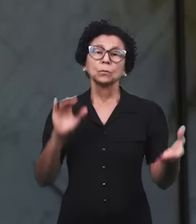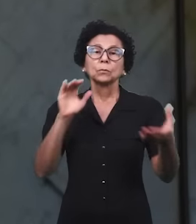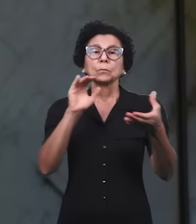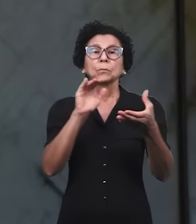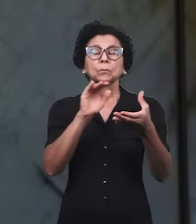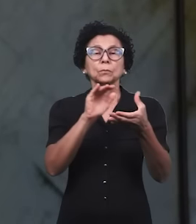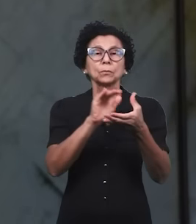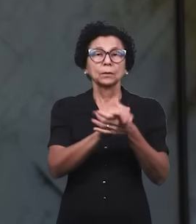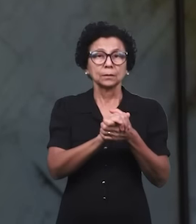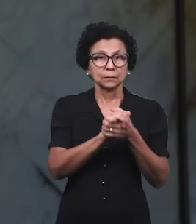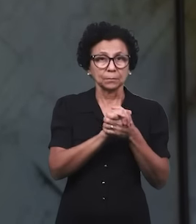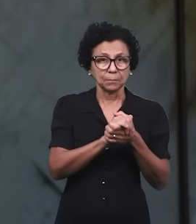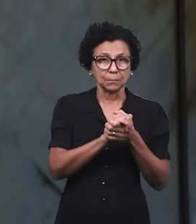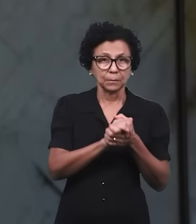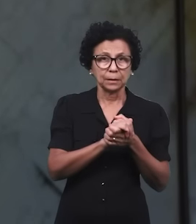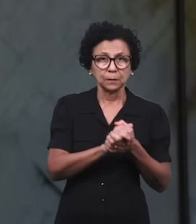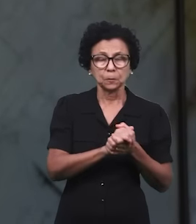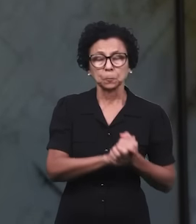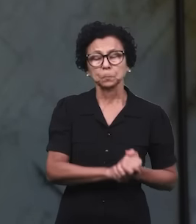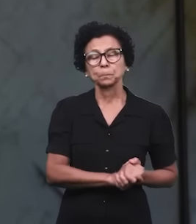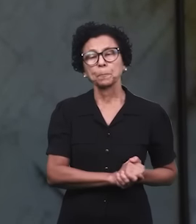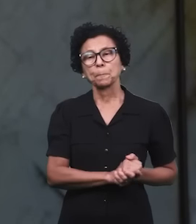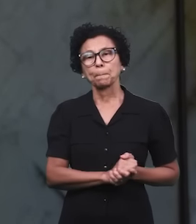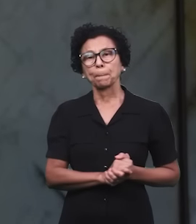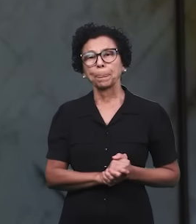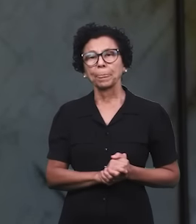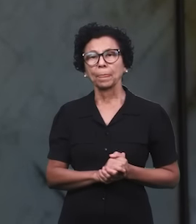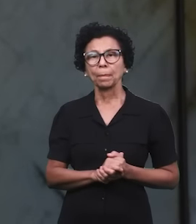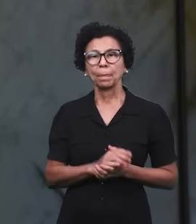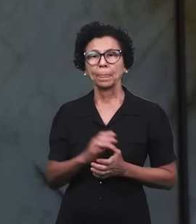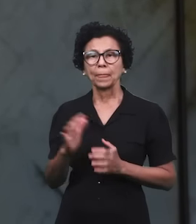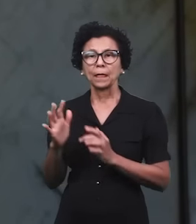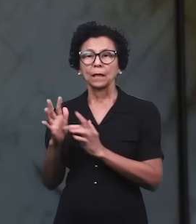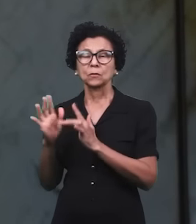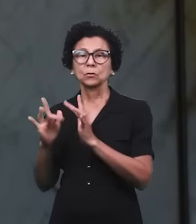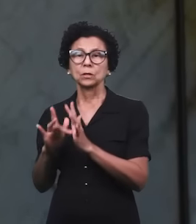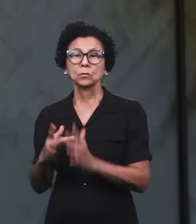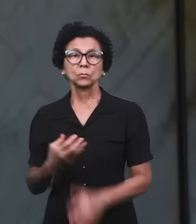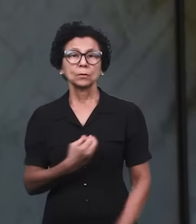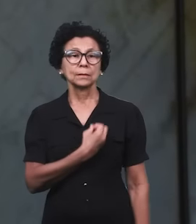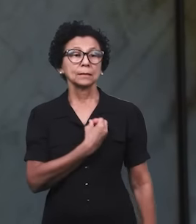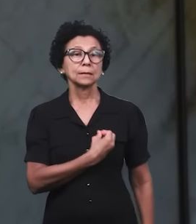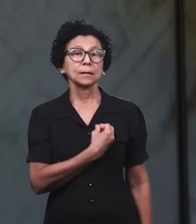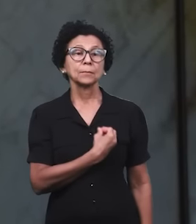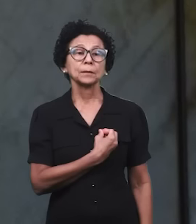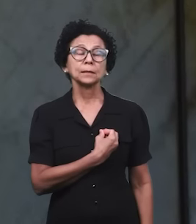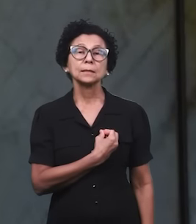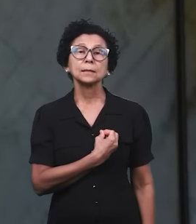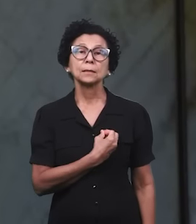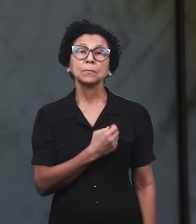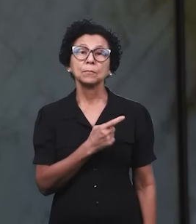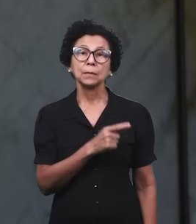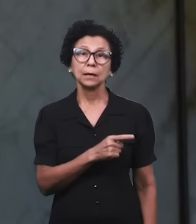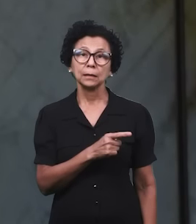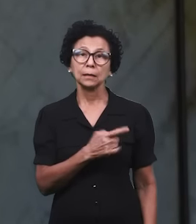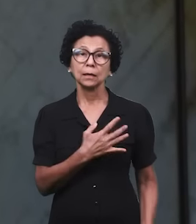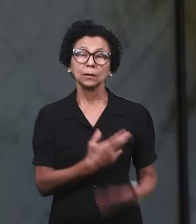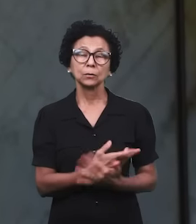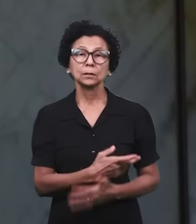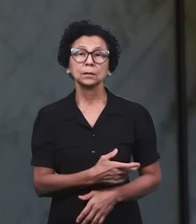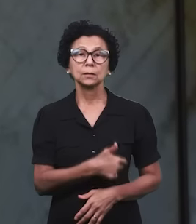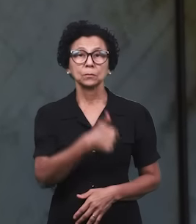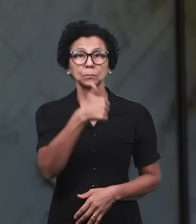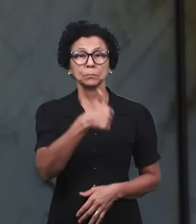casamento em que Jesus está presente, mas ele ia operar o seu